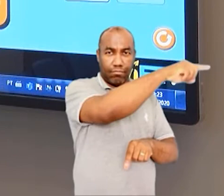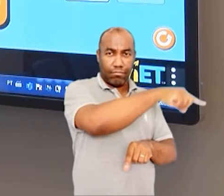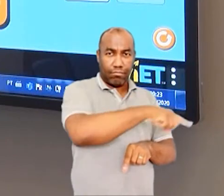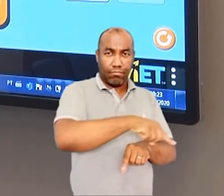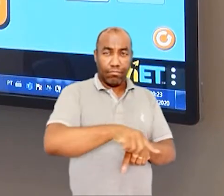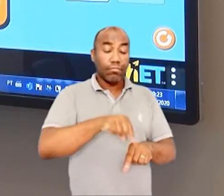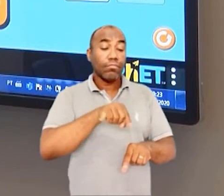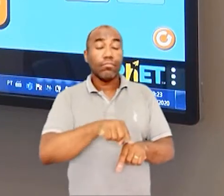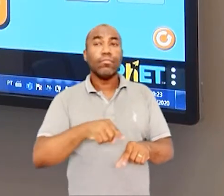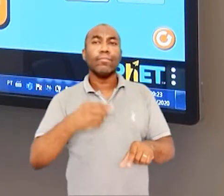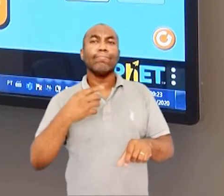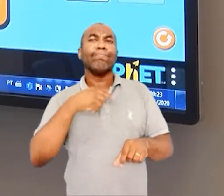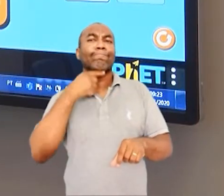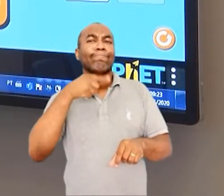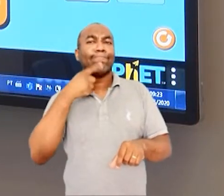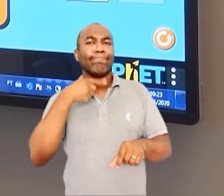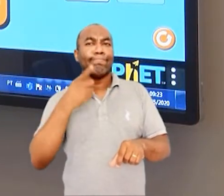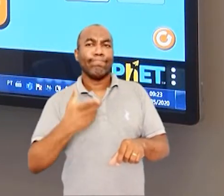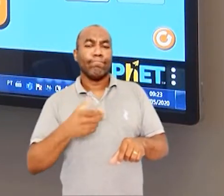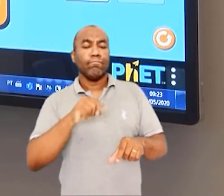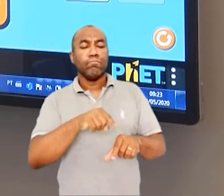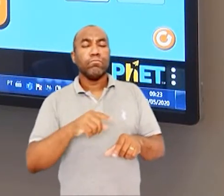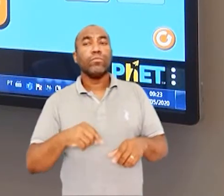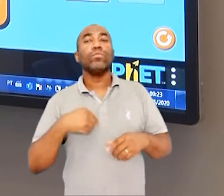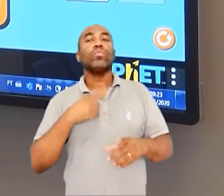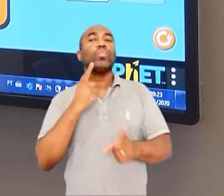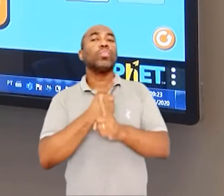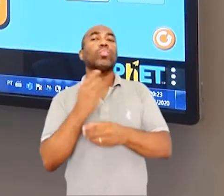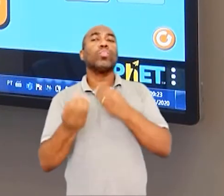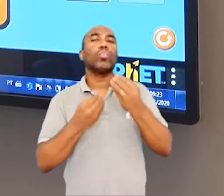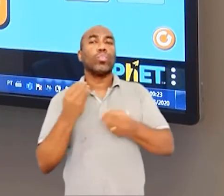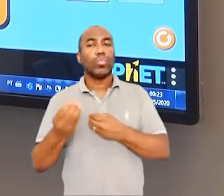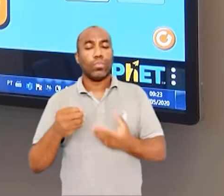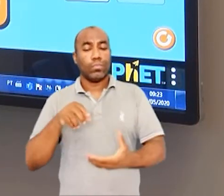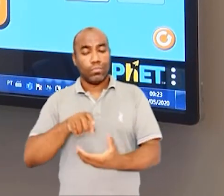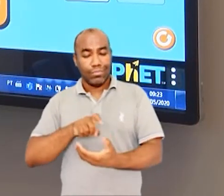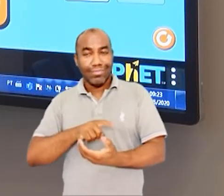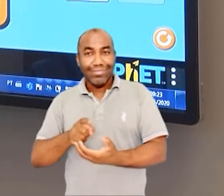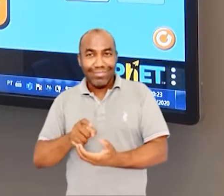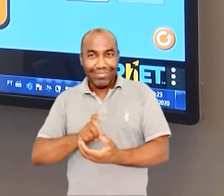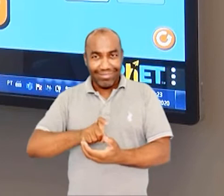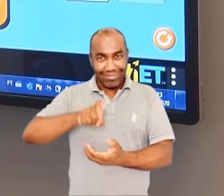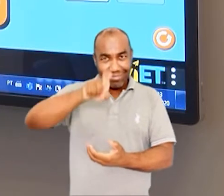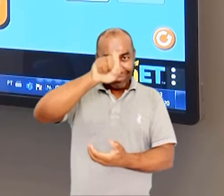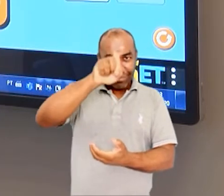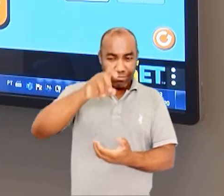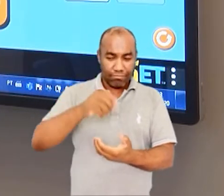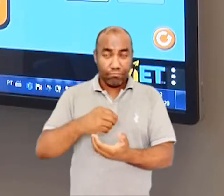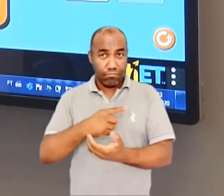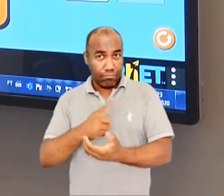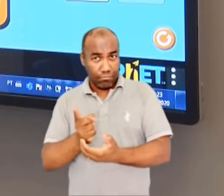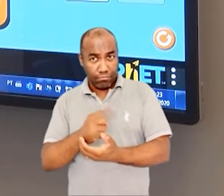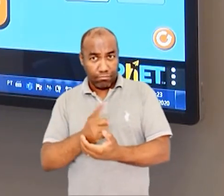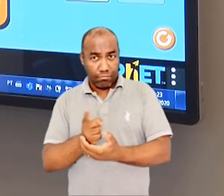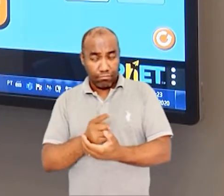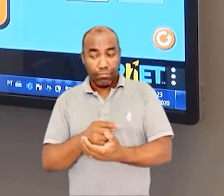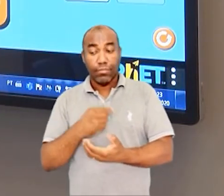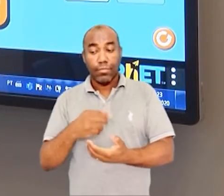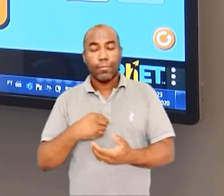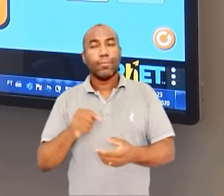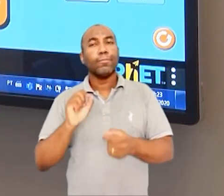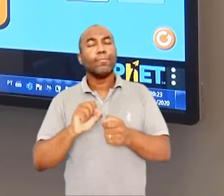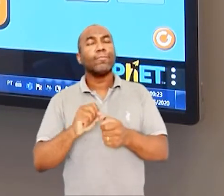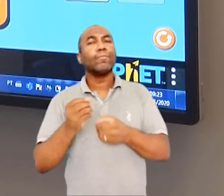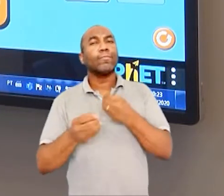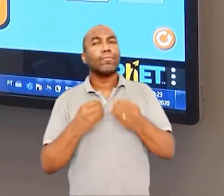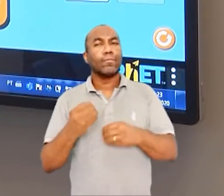3 variáveis, 3 elementos, 3 grandezas físicas. DDP é igual a